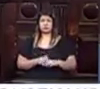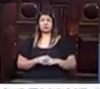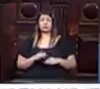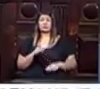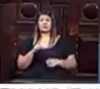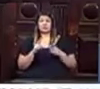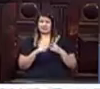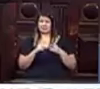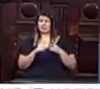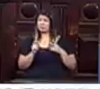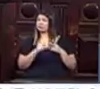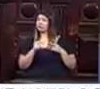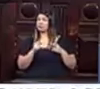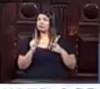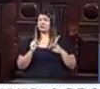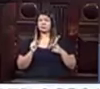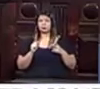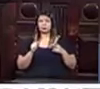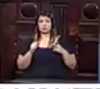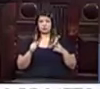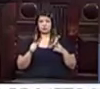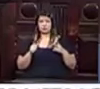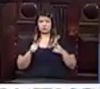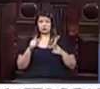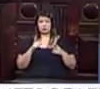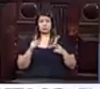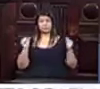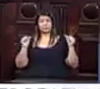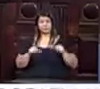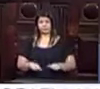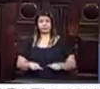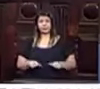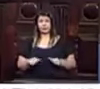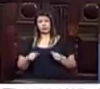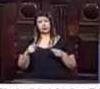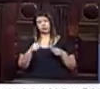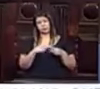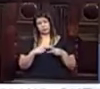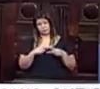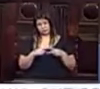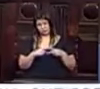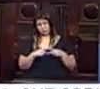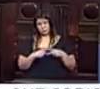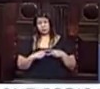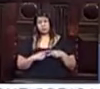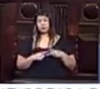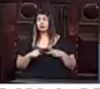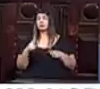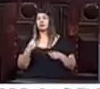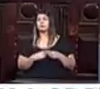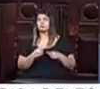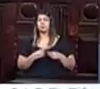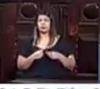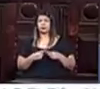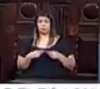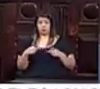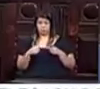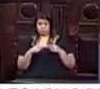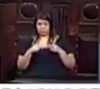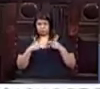Rejane. Esse segundo projeto, ele consegue ser pior. Deputado Milton Rangel, esse segundo projeto